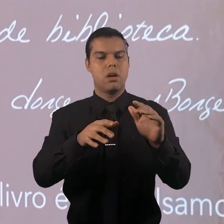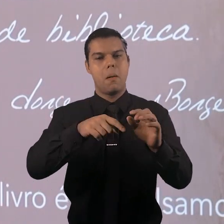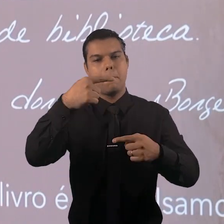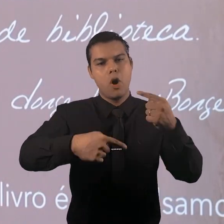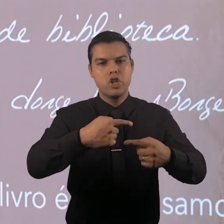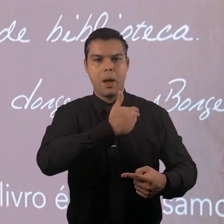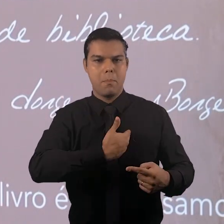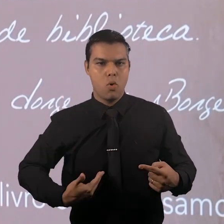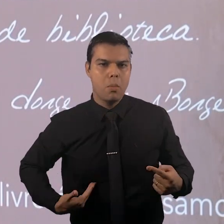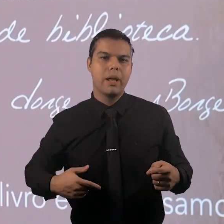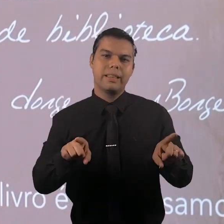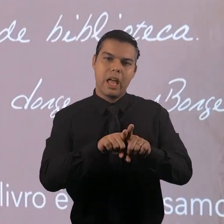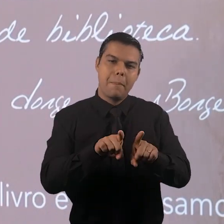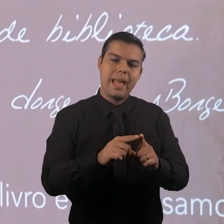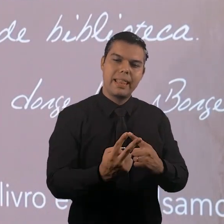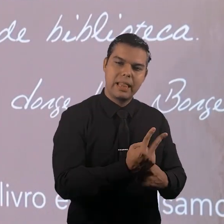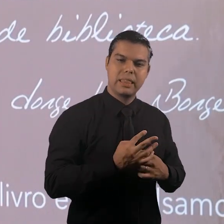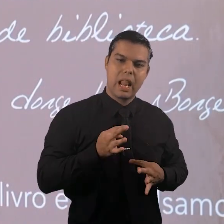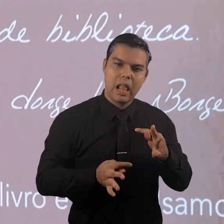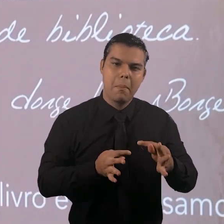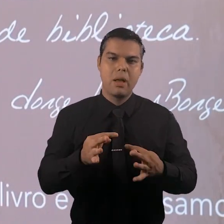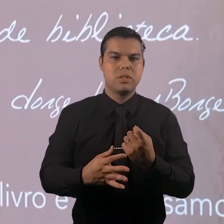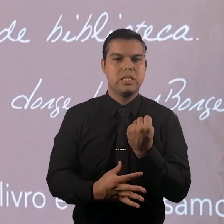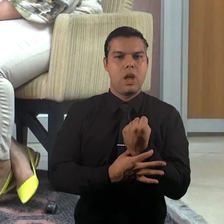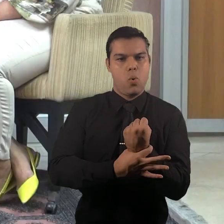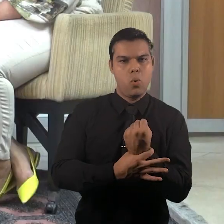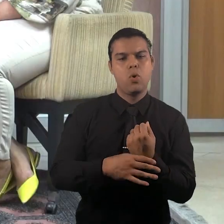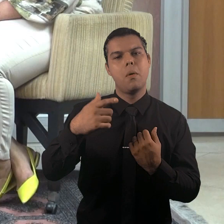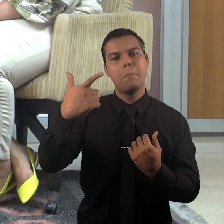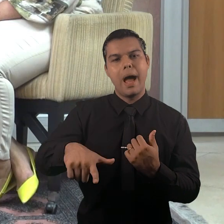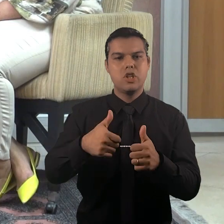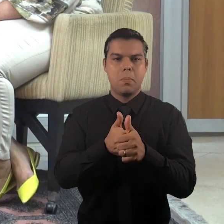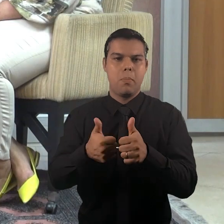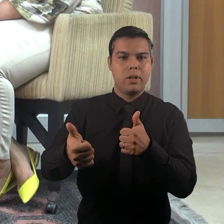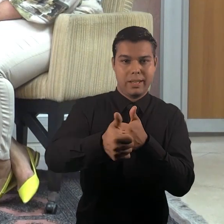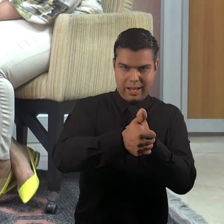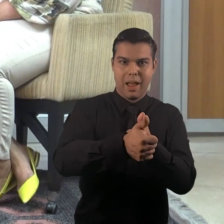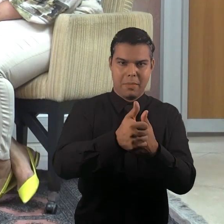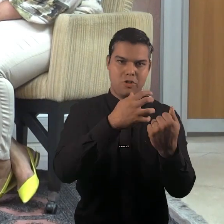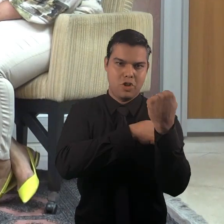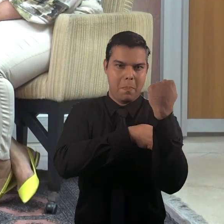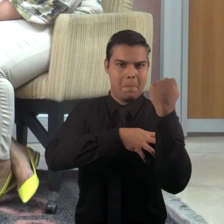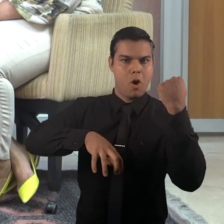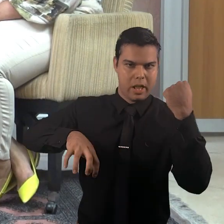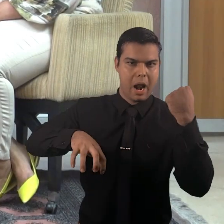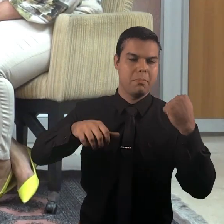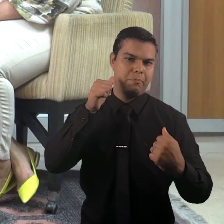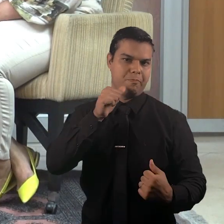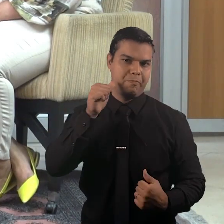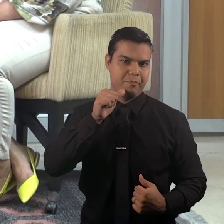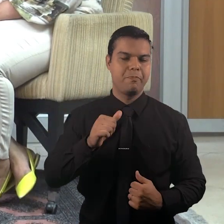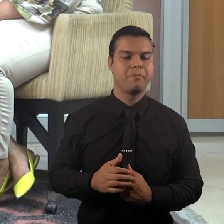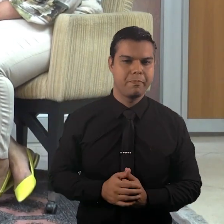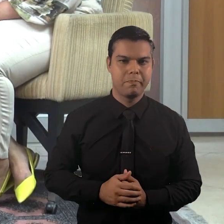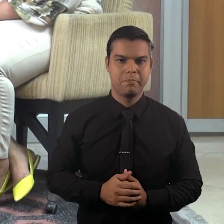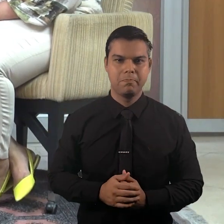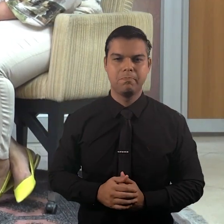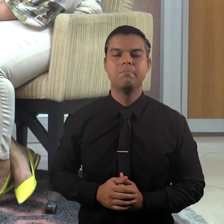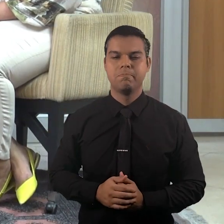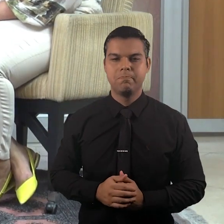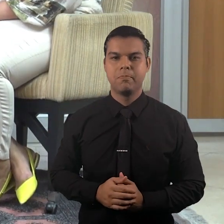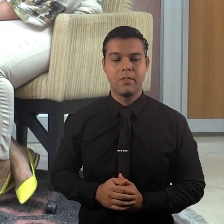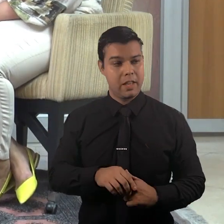conteúdo seguro sobre a doença e no empoderamento feminino. Marcele, muito obrigada por aceitar o nosso convite. Eu que